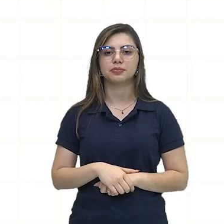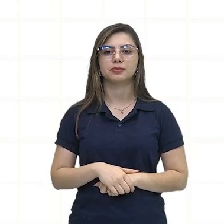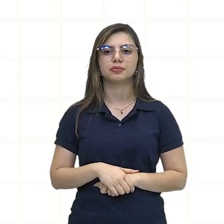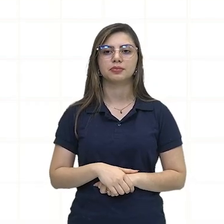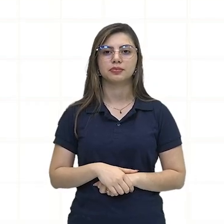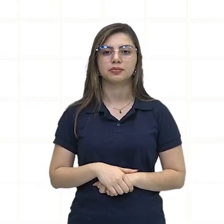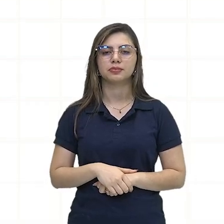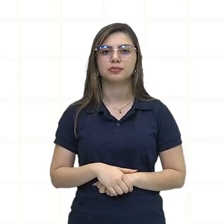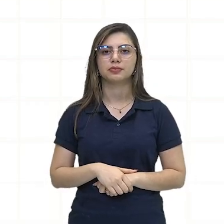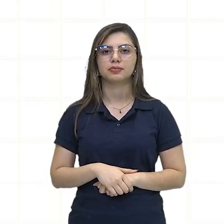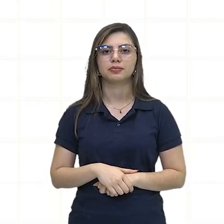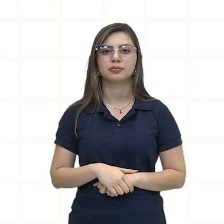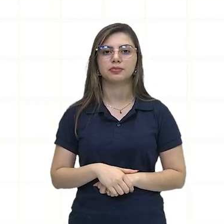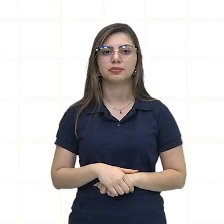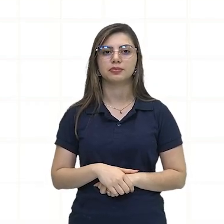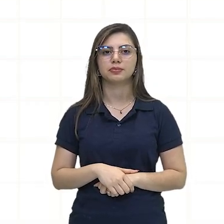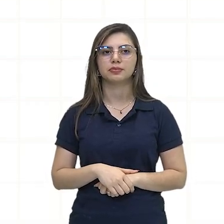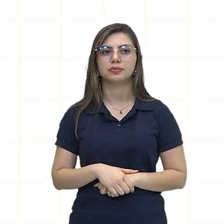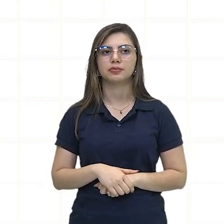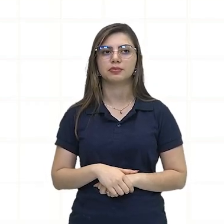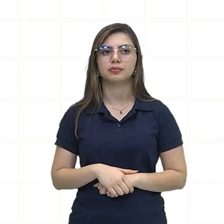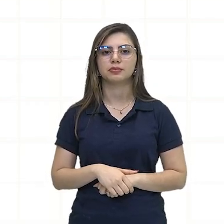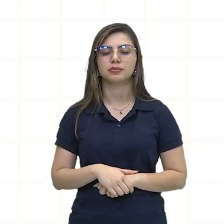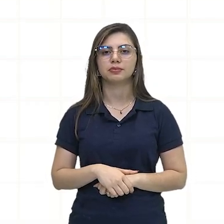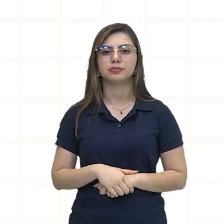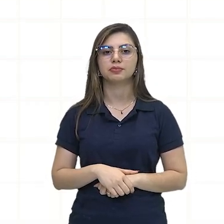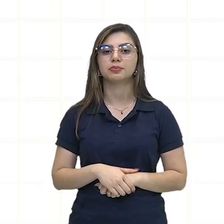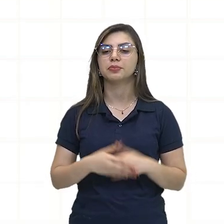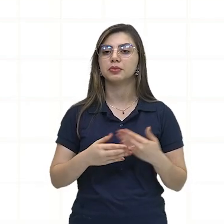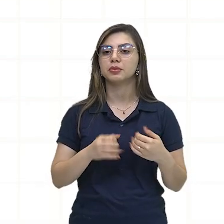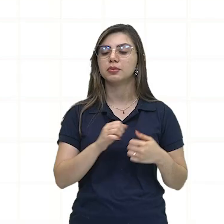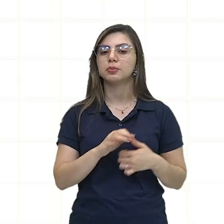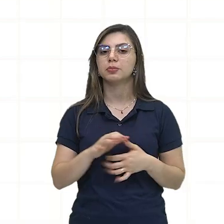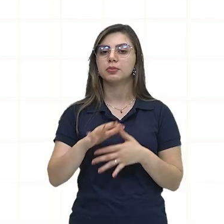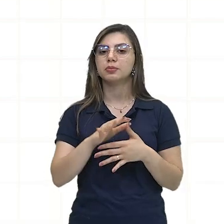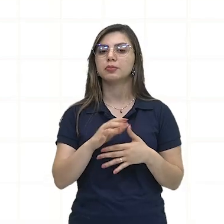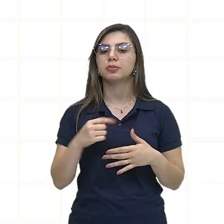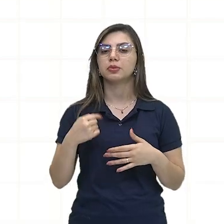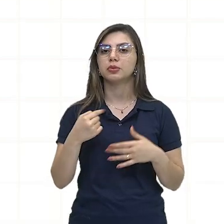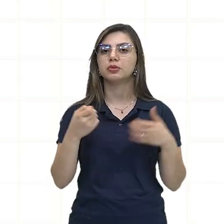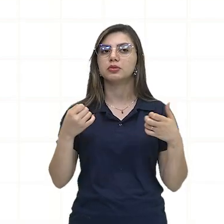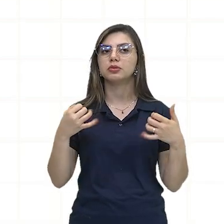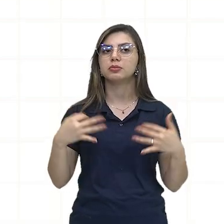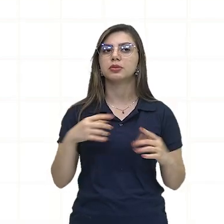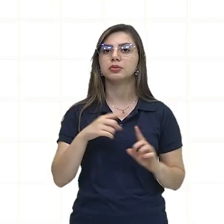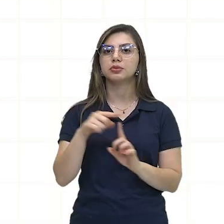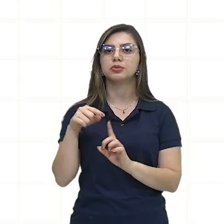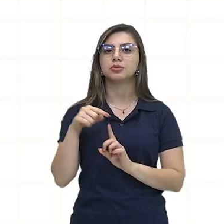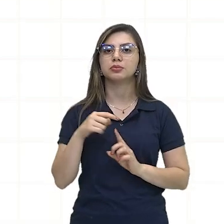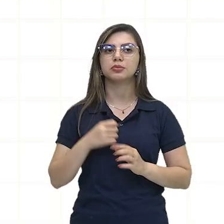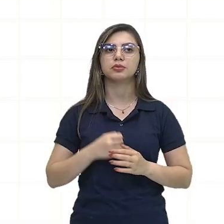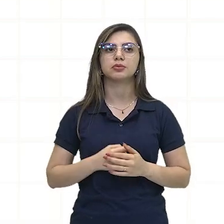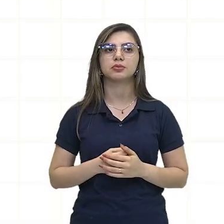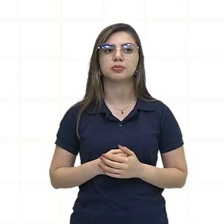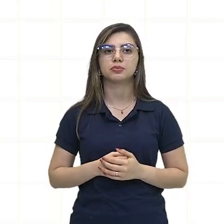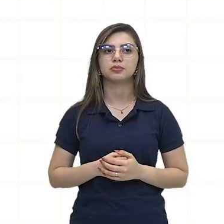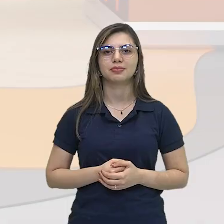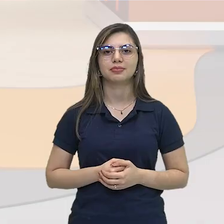agora a ver, ainda falando do mapa, as representações.